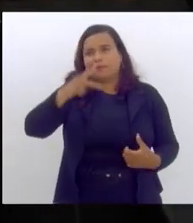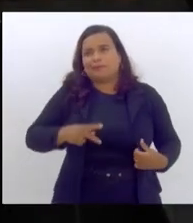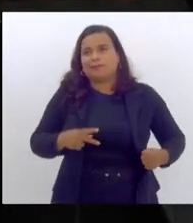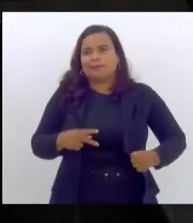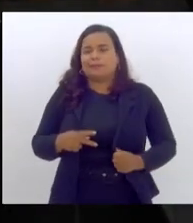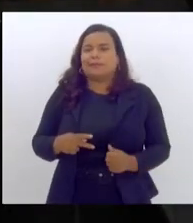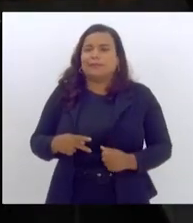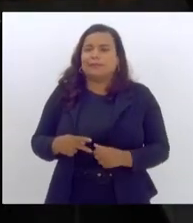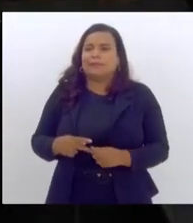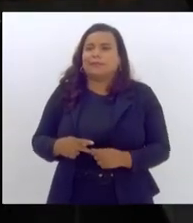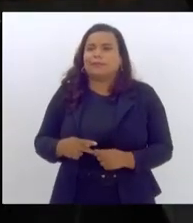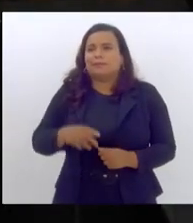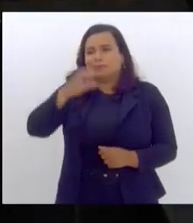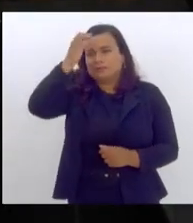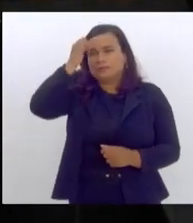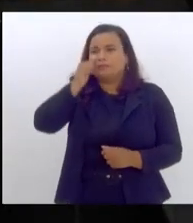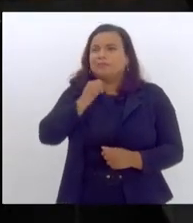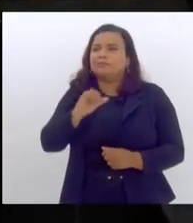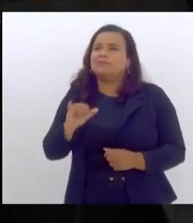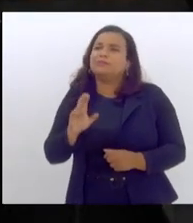presidenta, tia Ju,